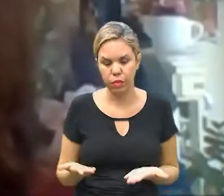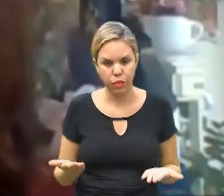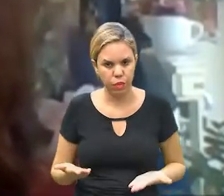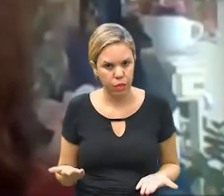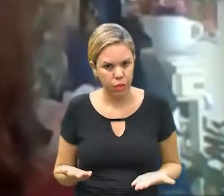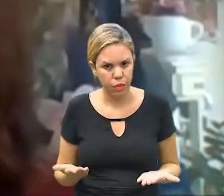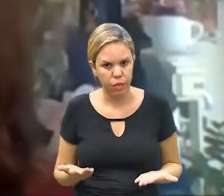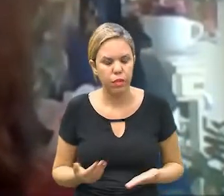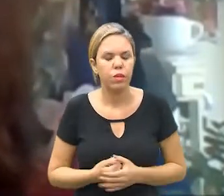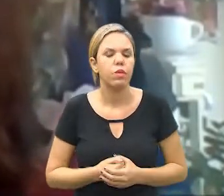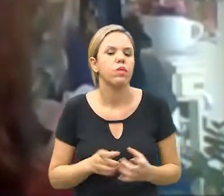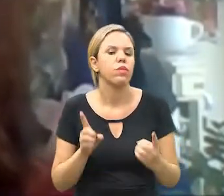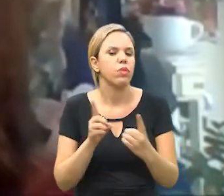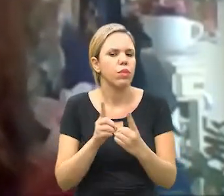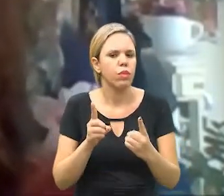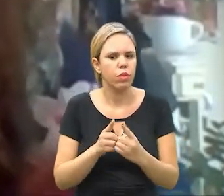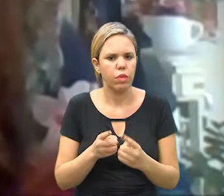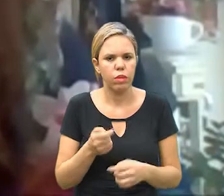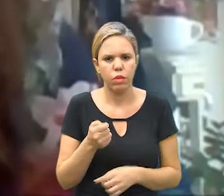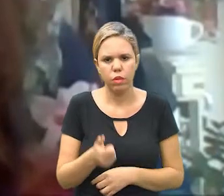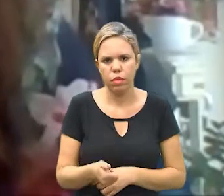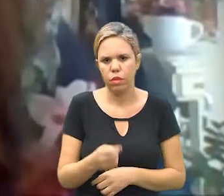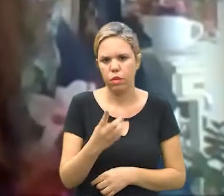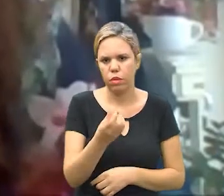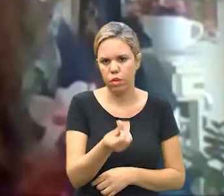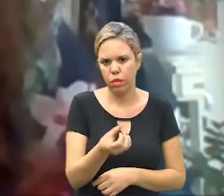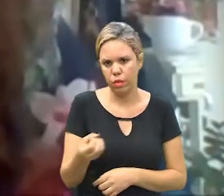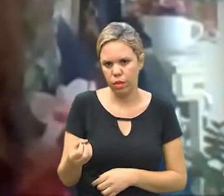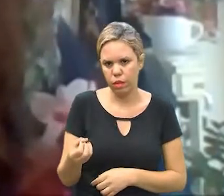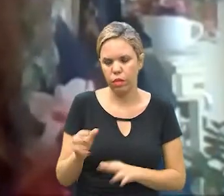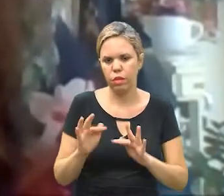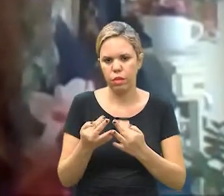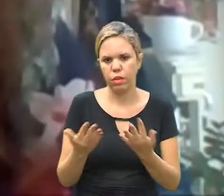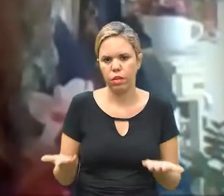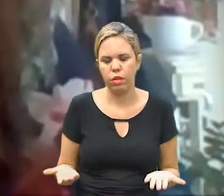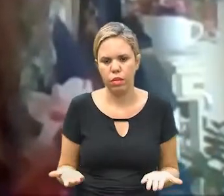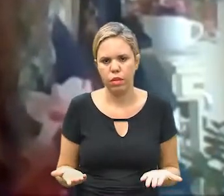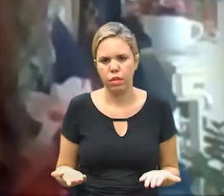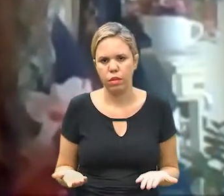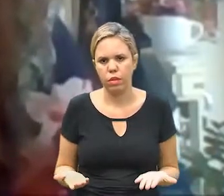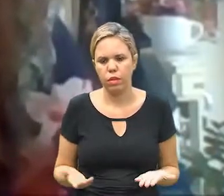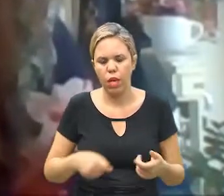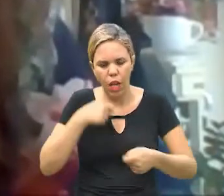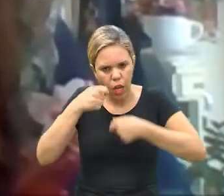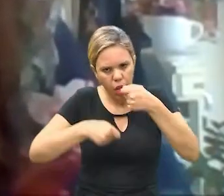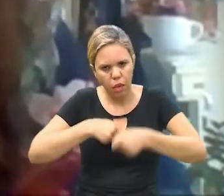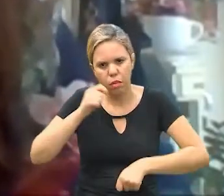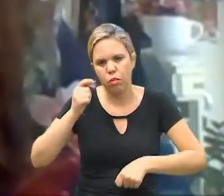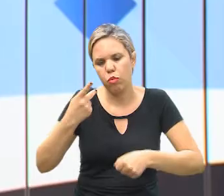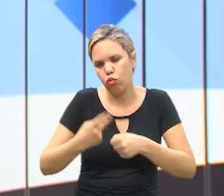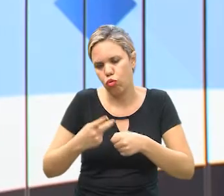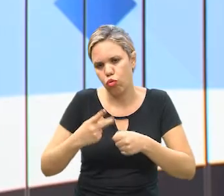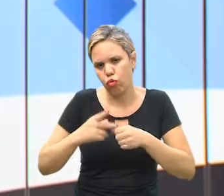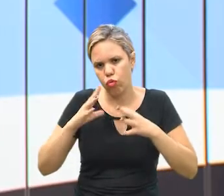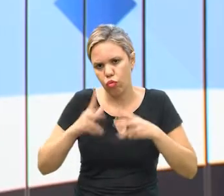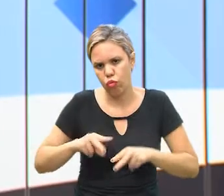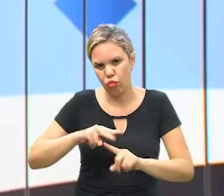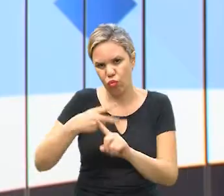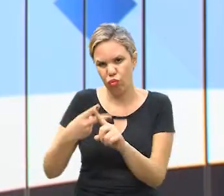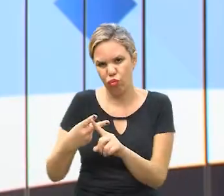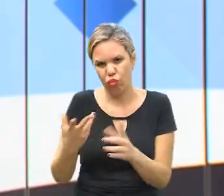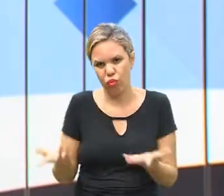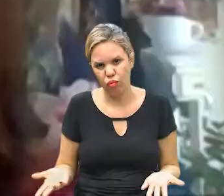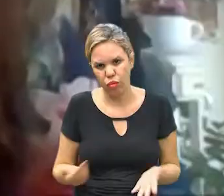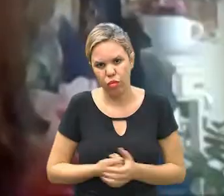Hoje nós estamos atendendo praticamente 600 famílias Nossa. com gêneros alimentícios e com produtos de Praticamente limpeza. dobrou,